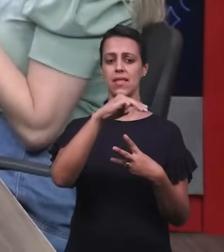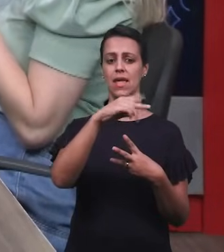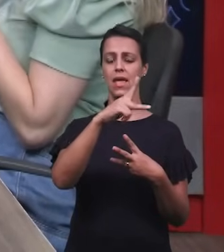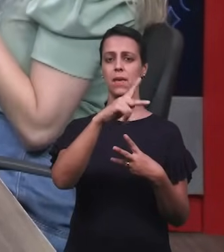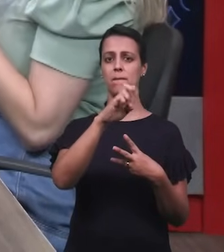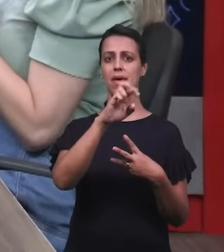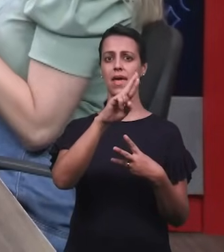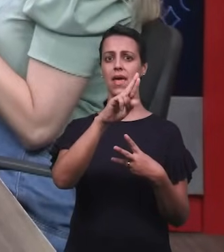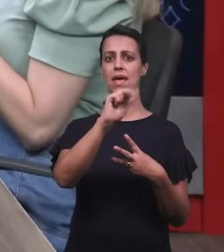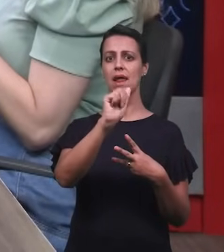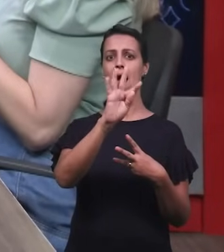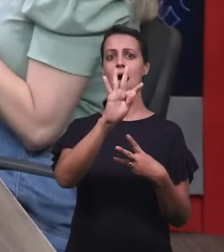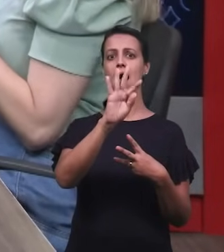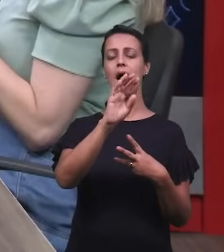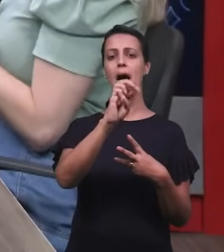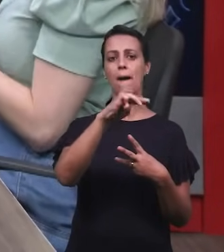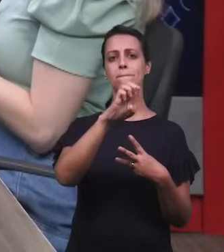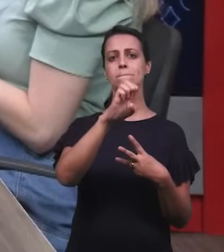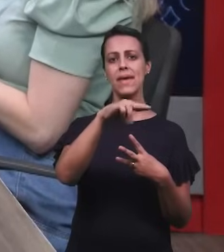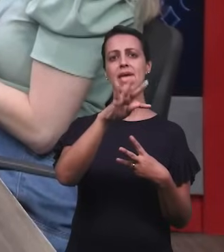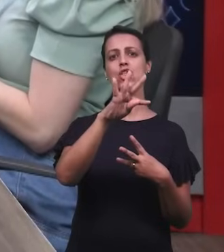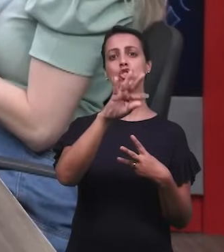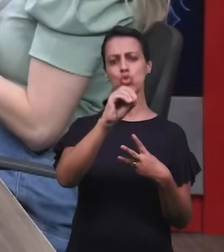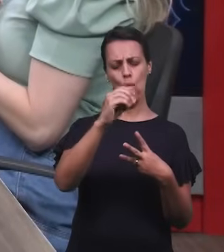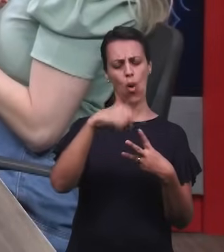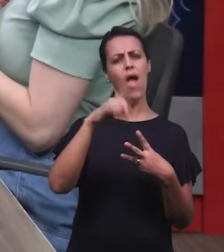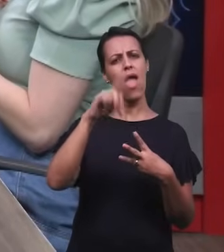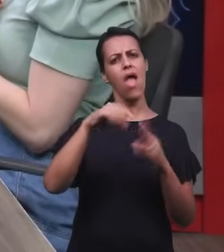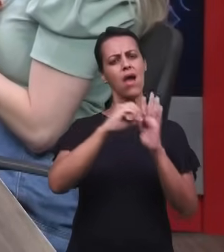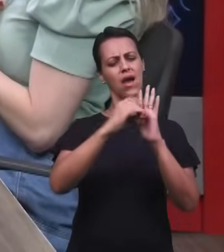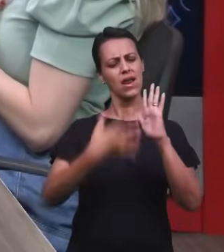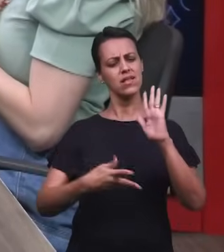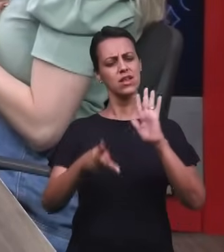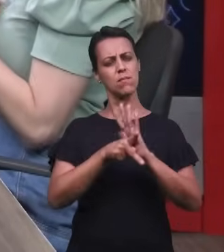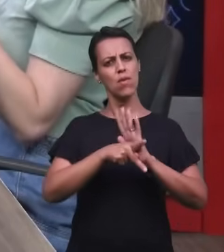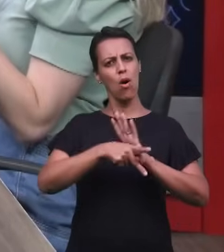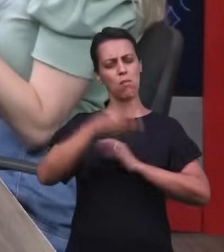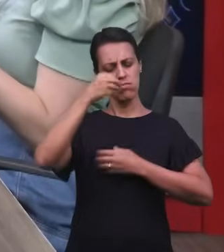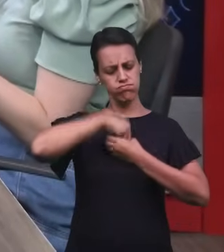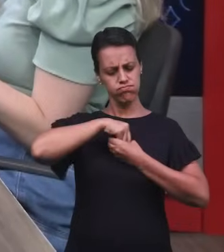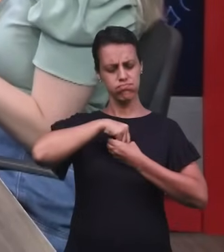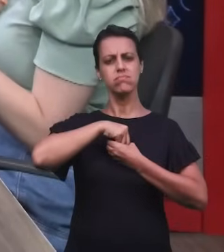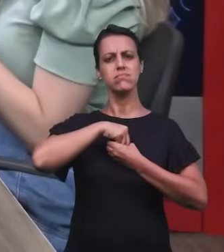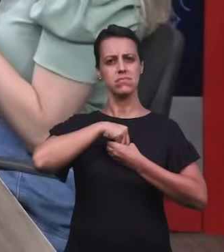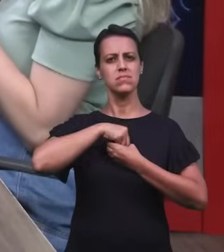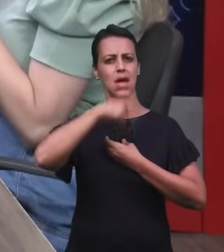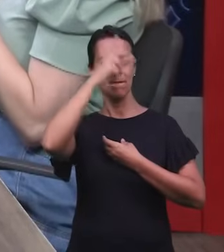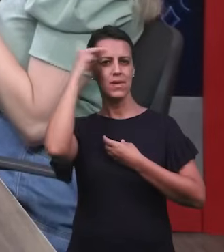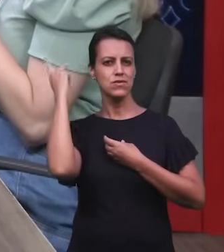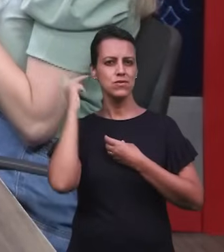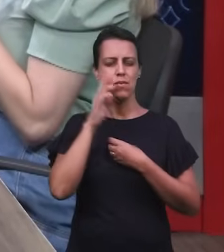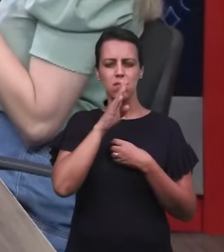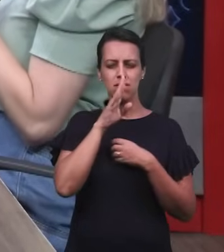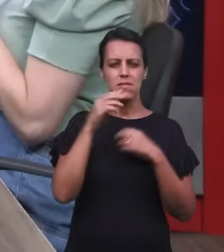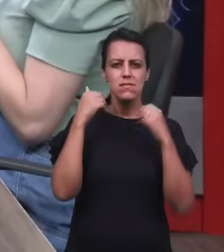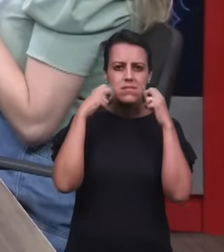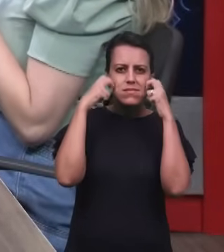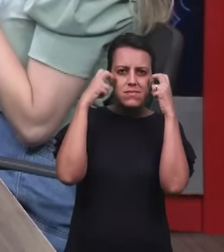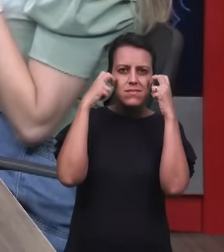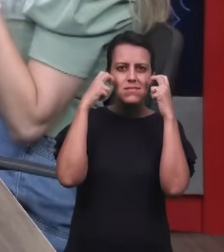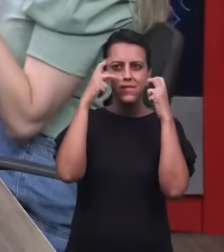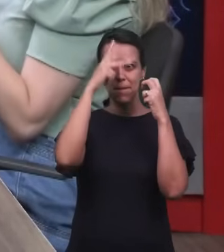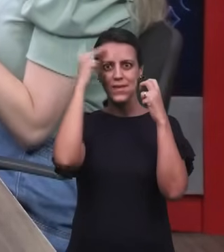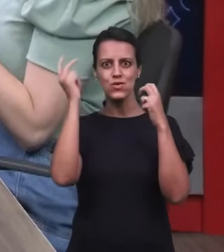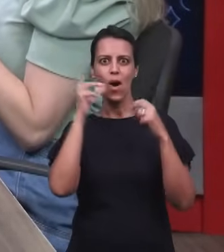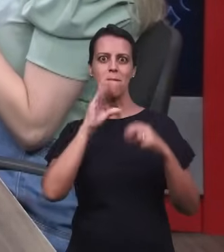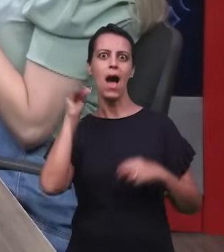aquelas características que nós já nascemos com elas. Tem aquele que é mais extrovertido, tem aquele que é mais discreto, tem aquele que